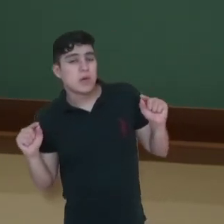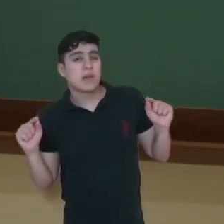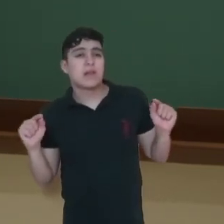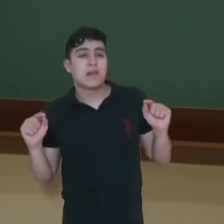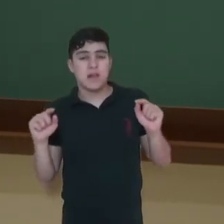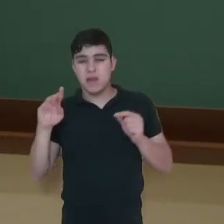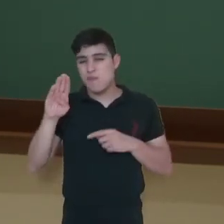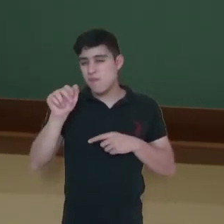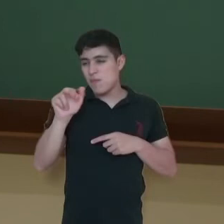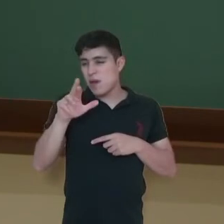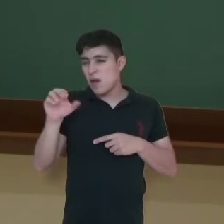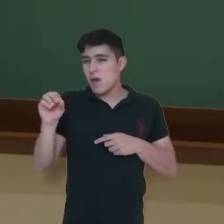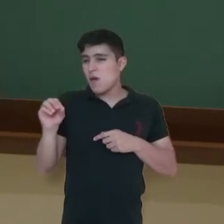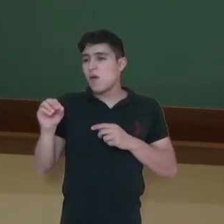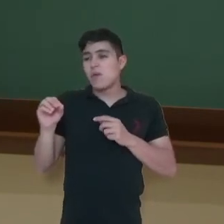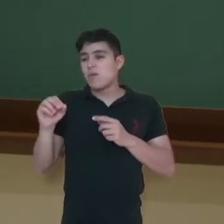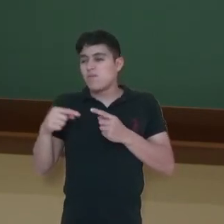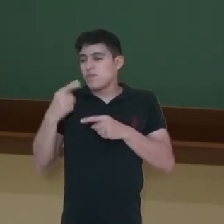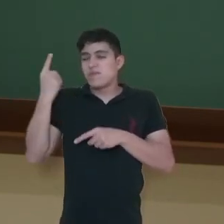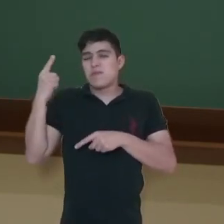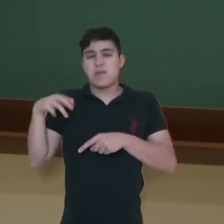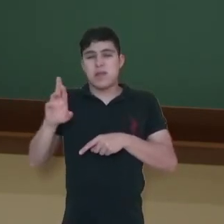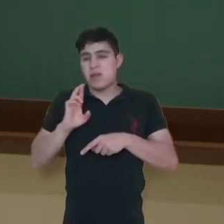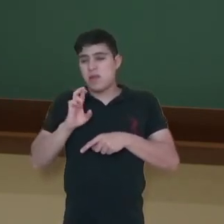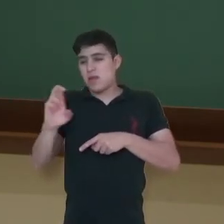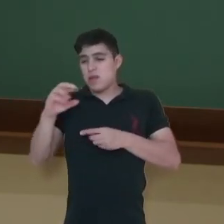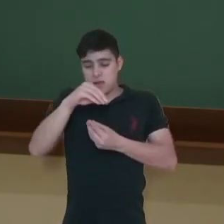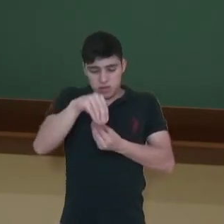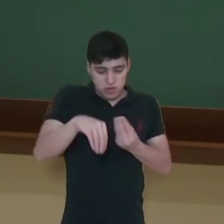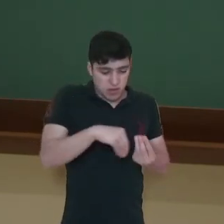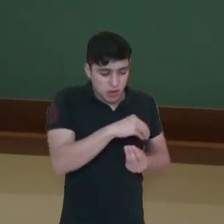barroco saiu da questão religiosa, entrou na questão